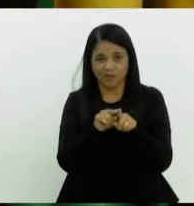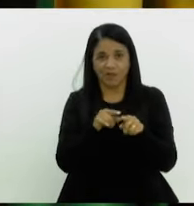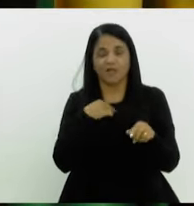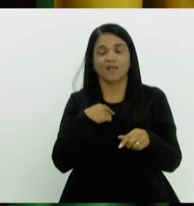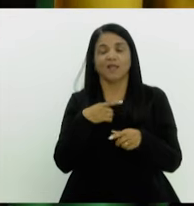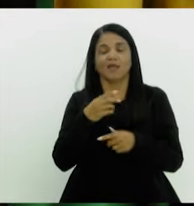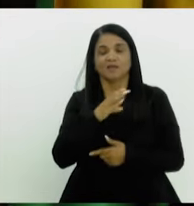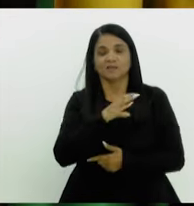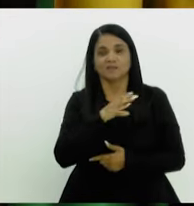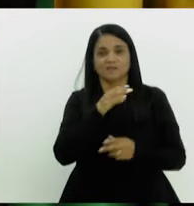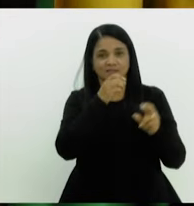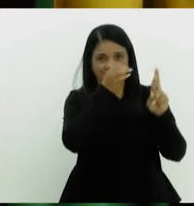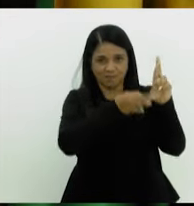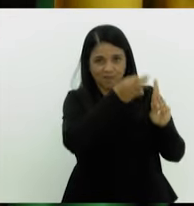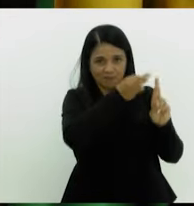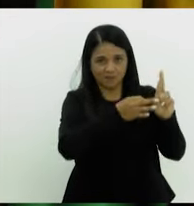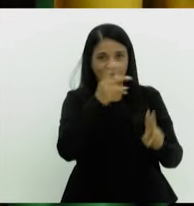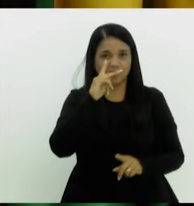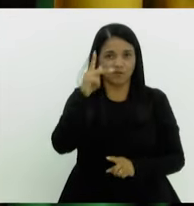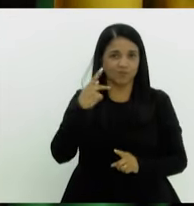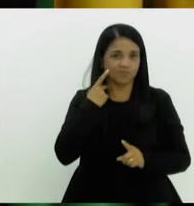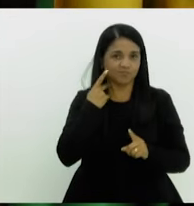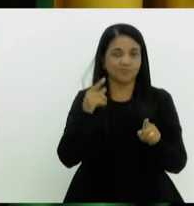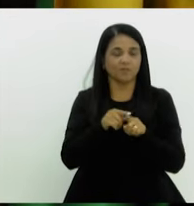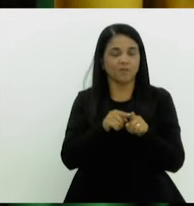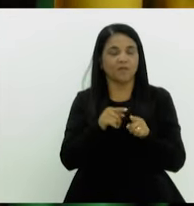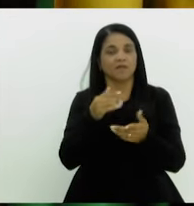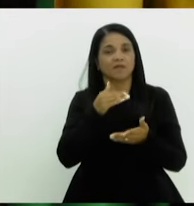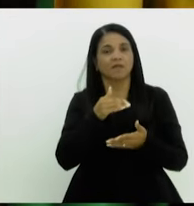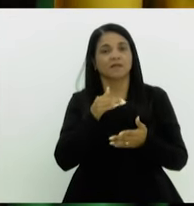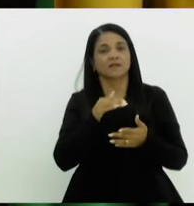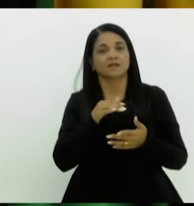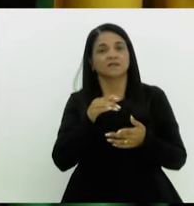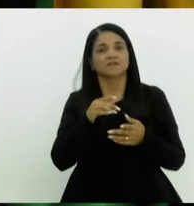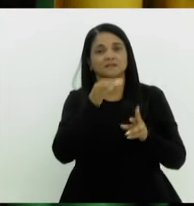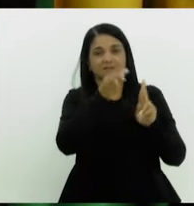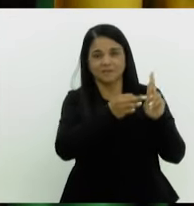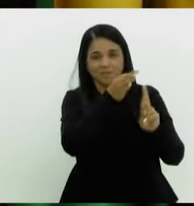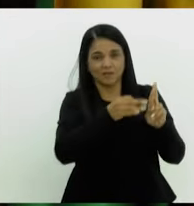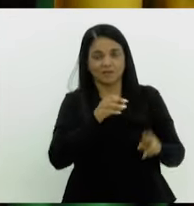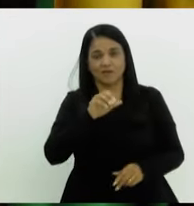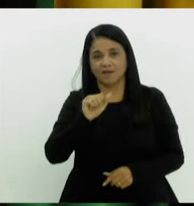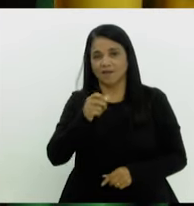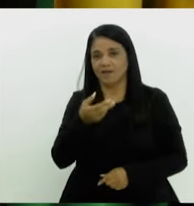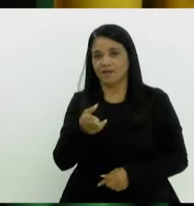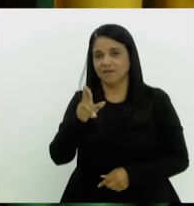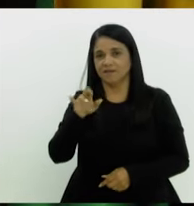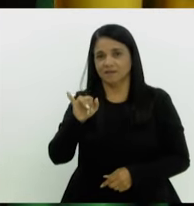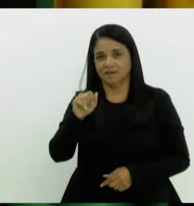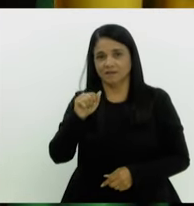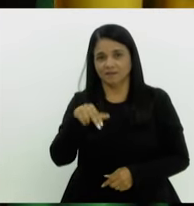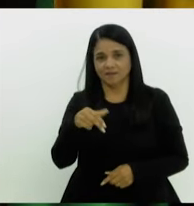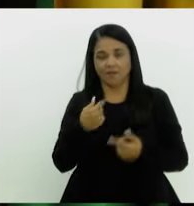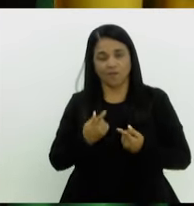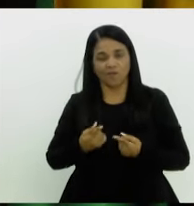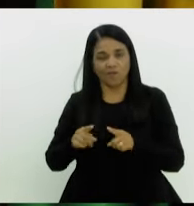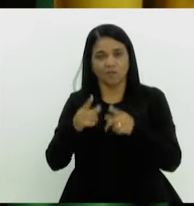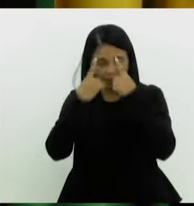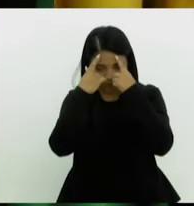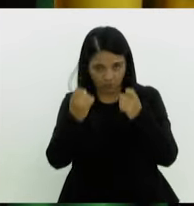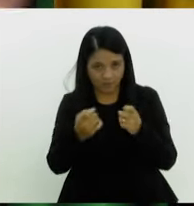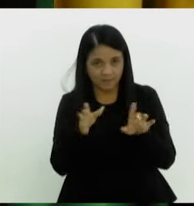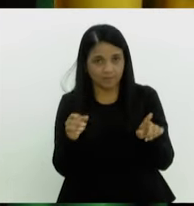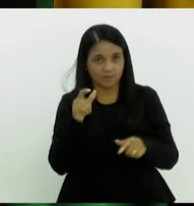coordenadora da rede de proteção e enfrentamento à violência desembargadora Adriana Então eu queria dizer para vocês futuras vereadoras